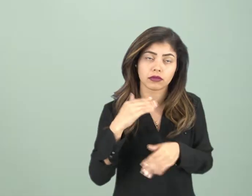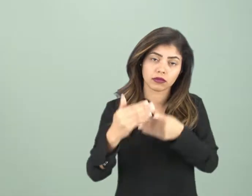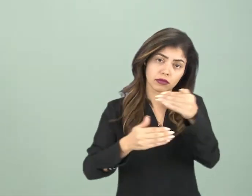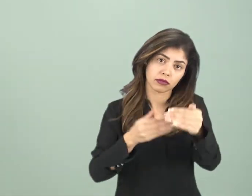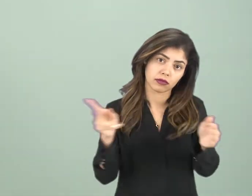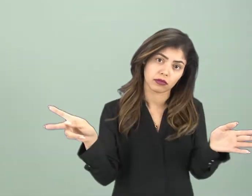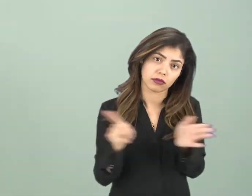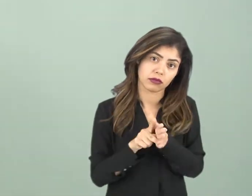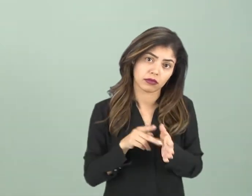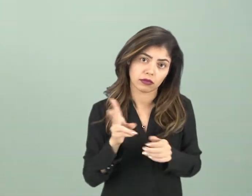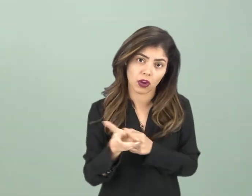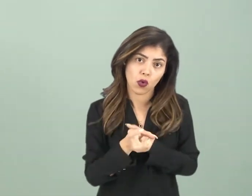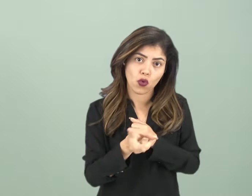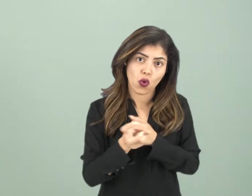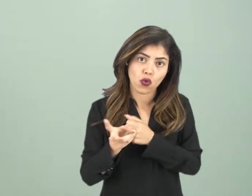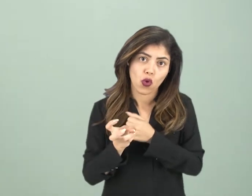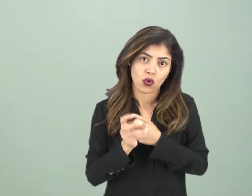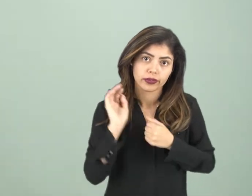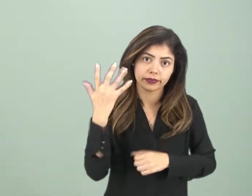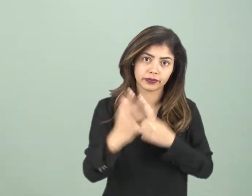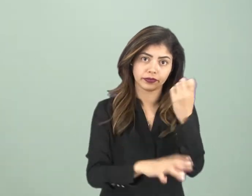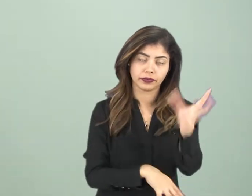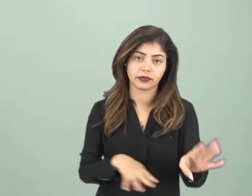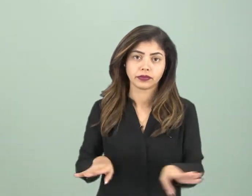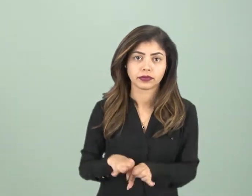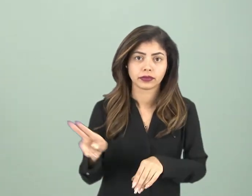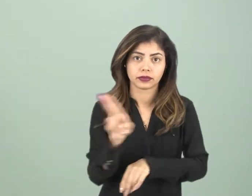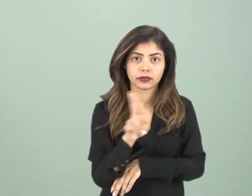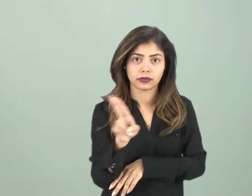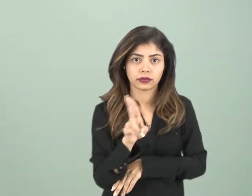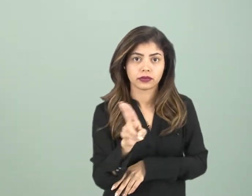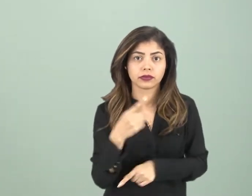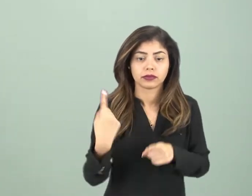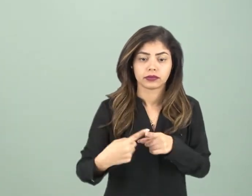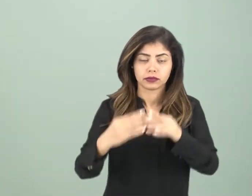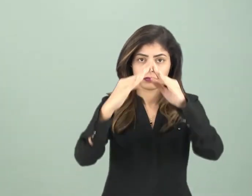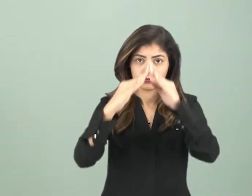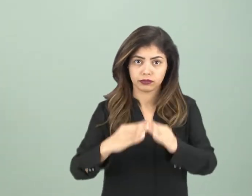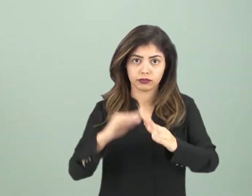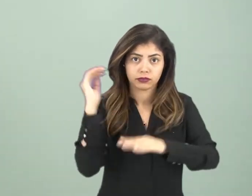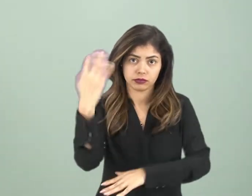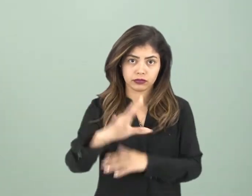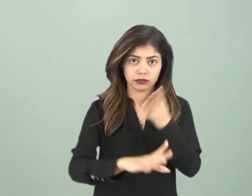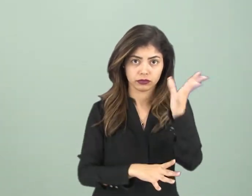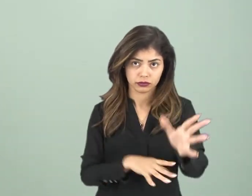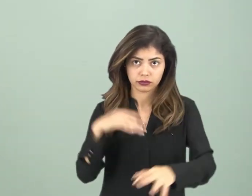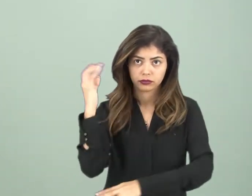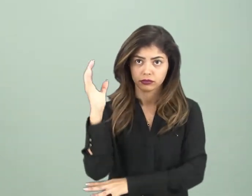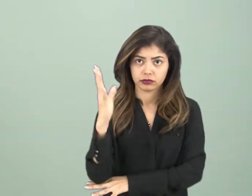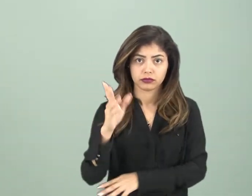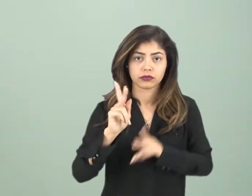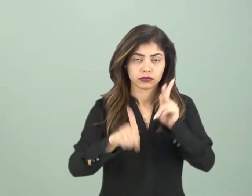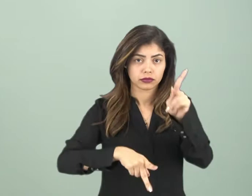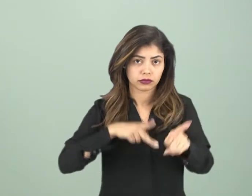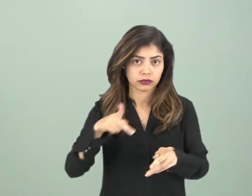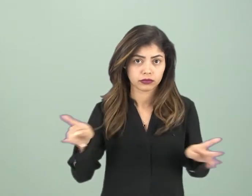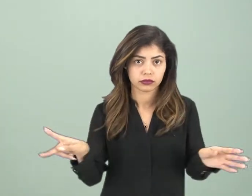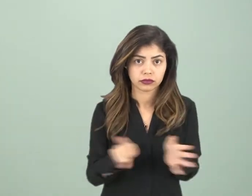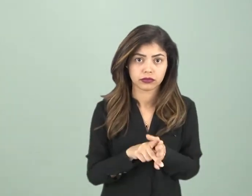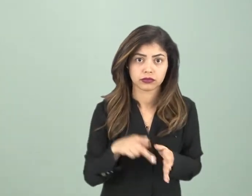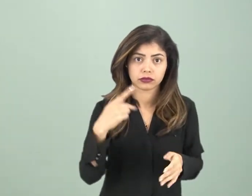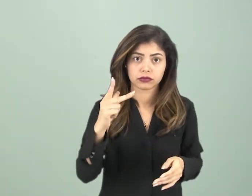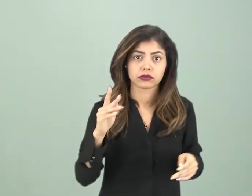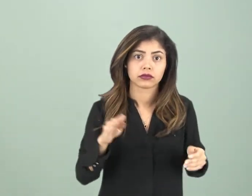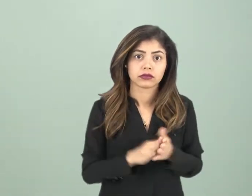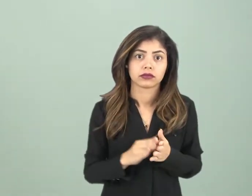floresta tiram sustento. Eles são chamados assim, pois habitam na floresta. Né? O nome povo da floresta, porque eles habitam